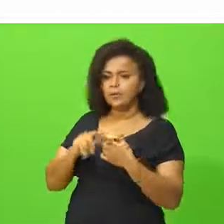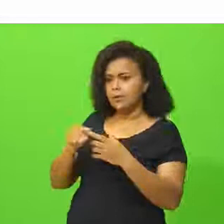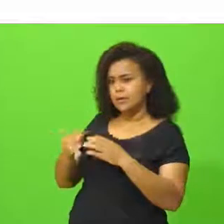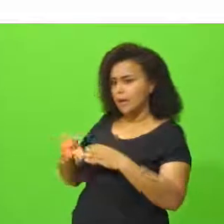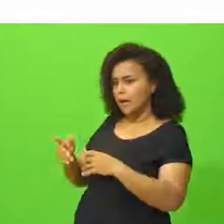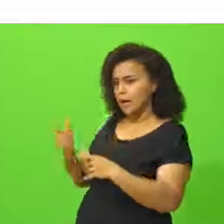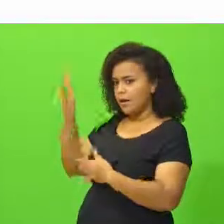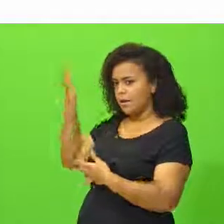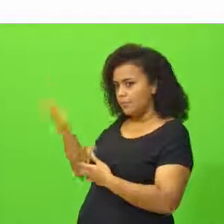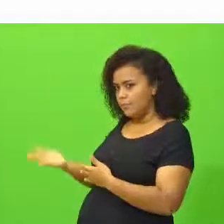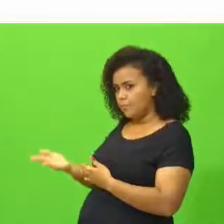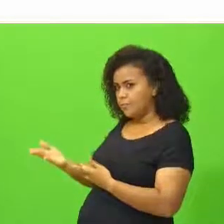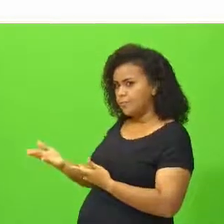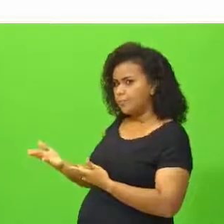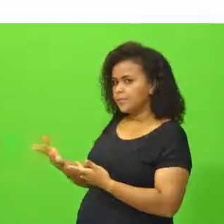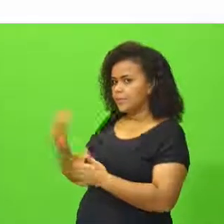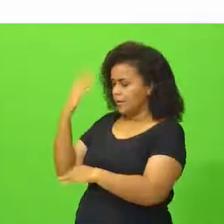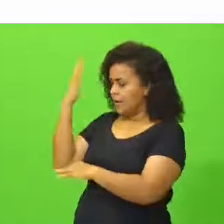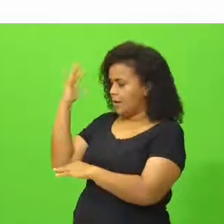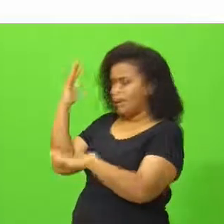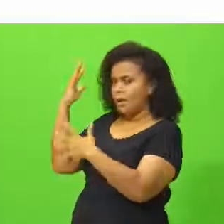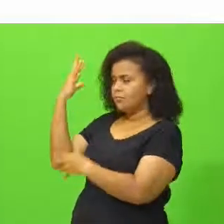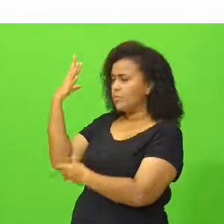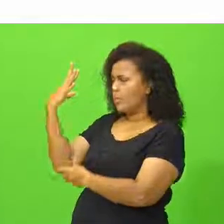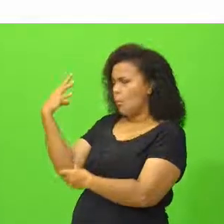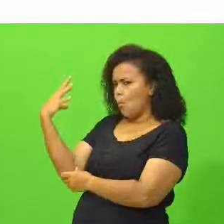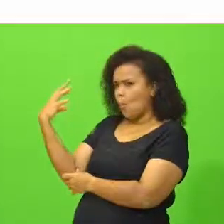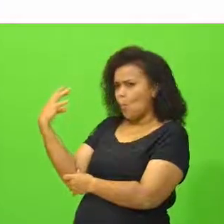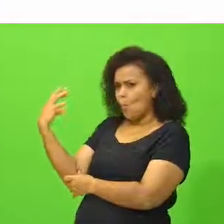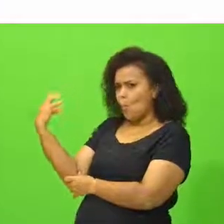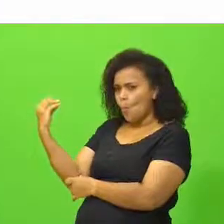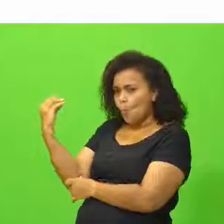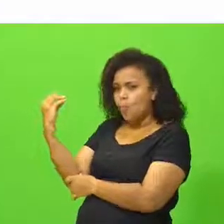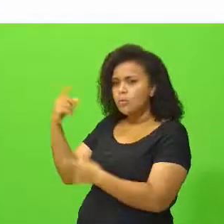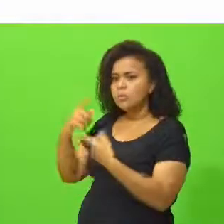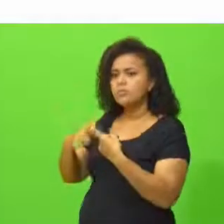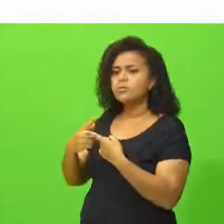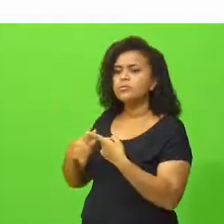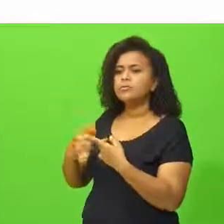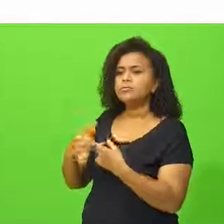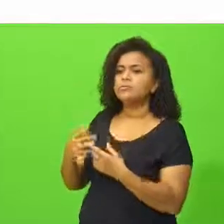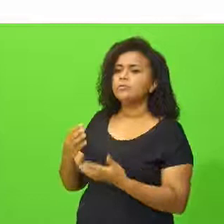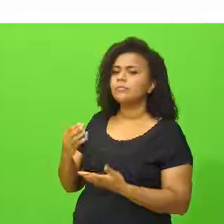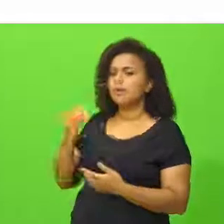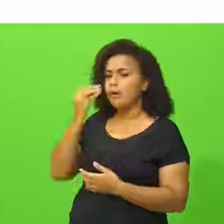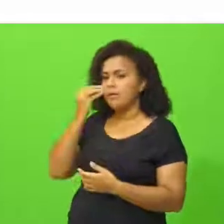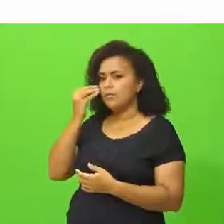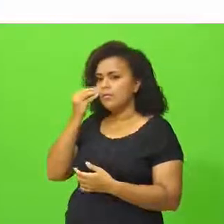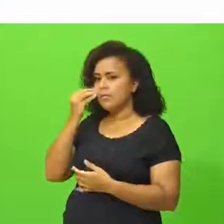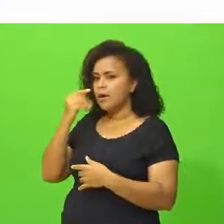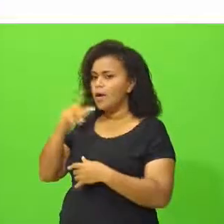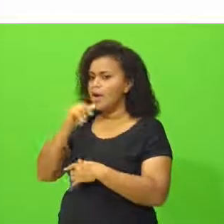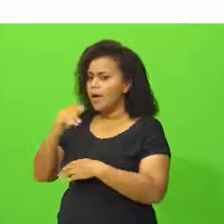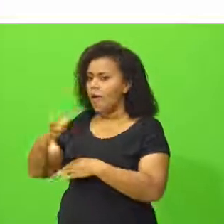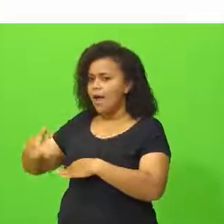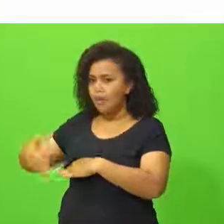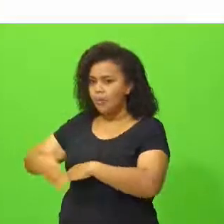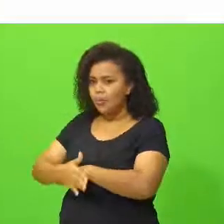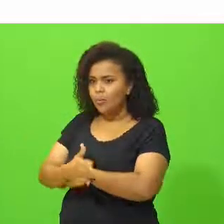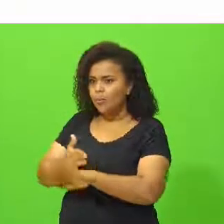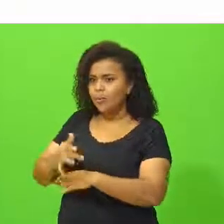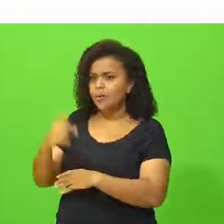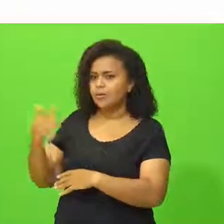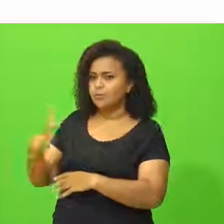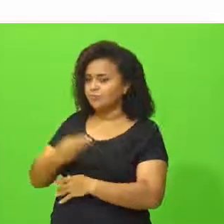os lagos sem vida, consequentemente, esse sem vida, leia-se vegetais e animais que habitam o